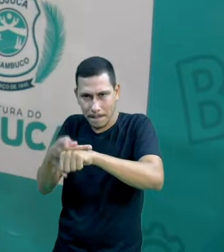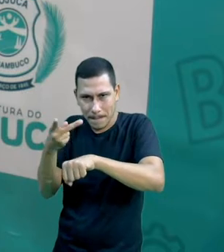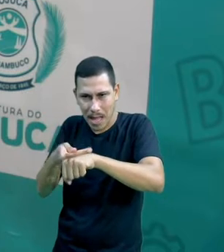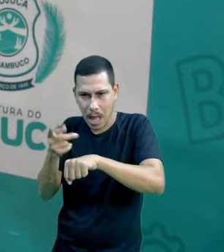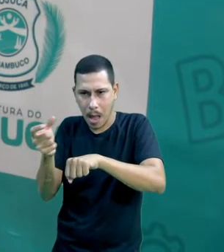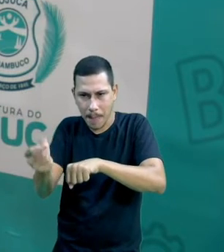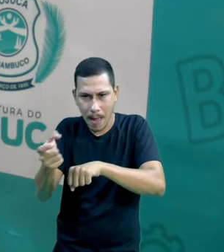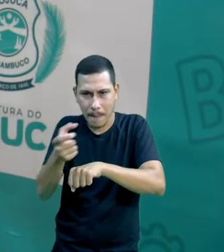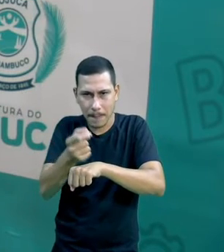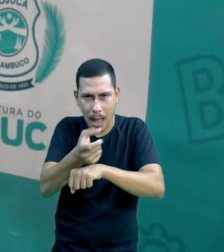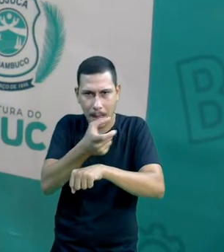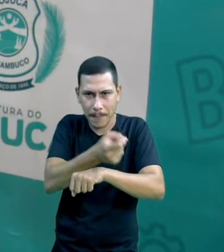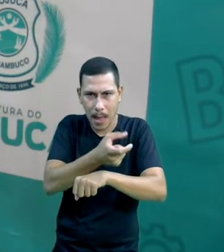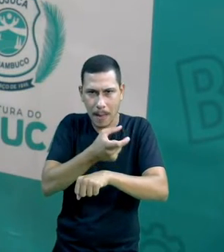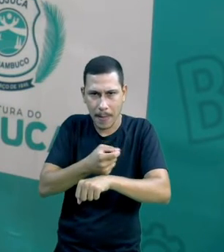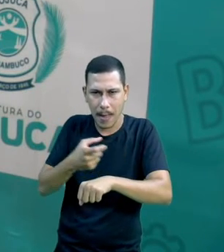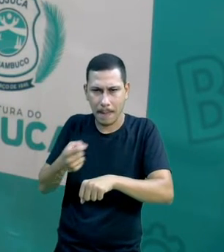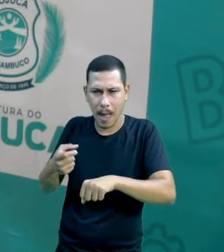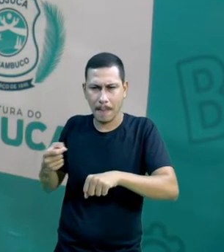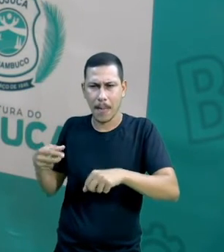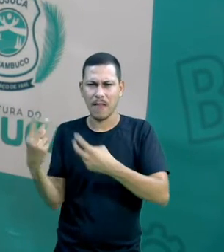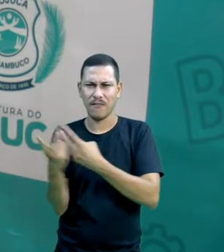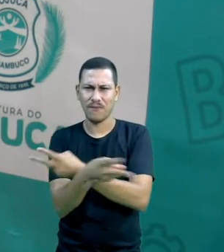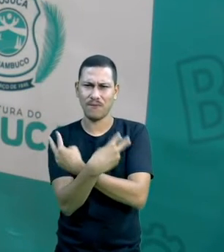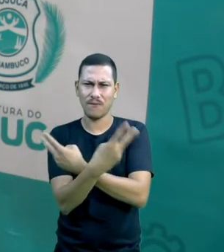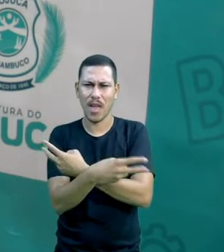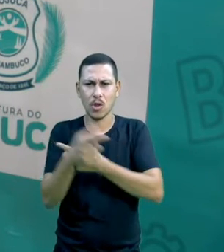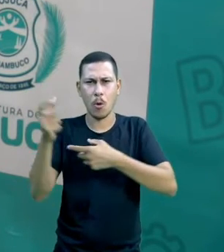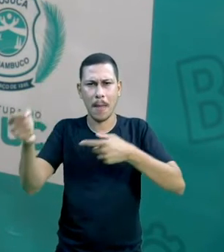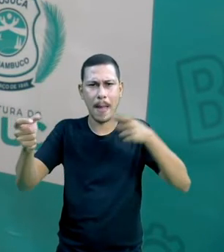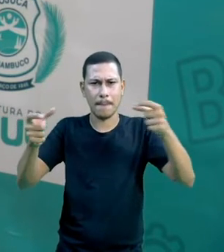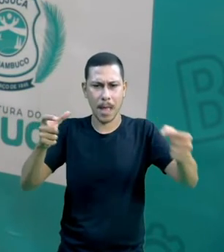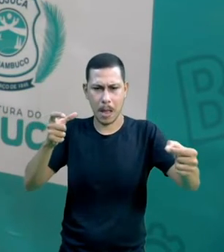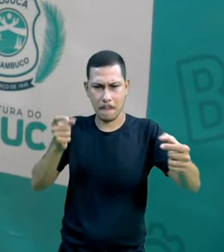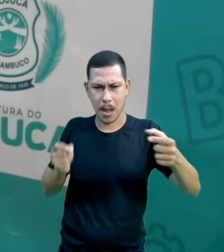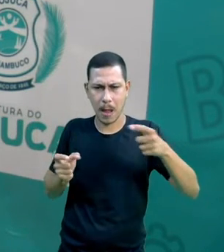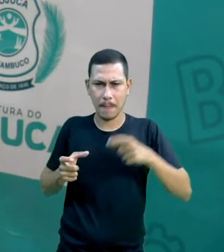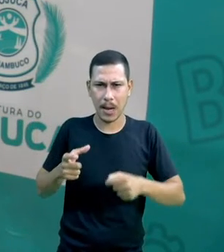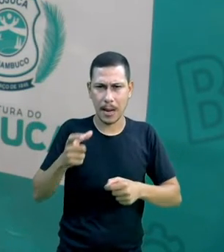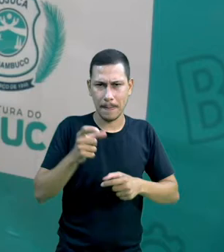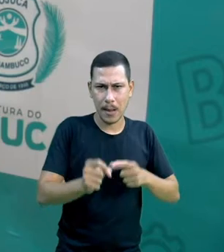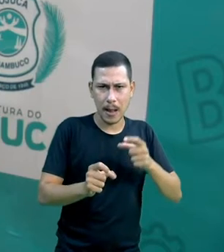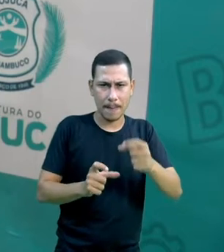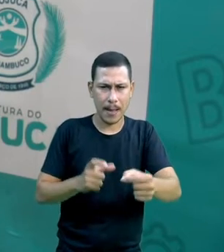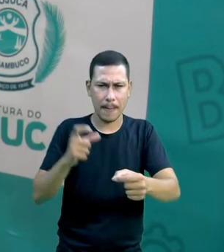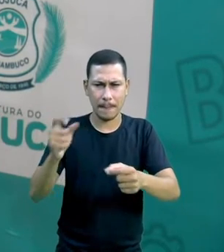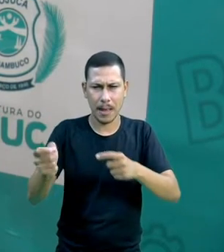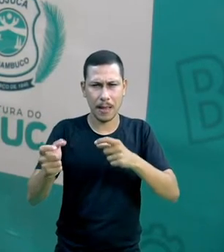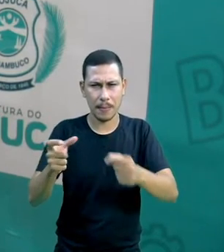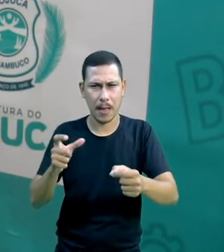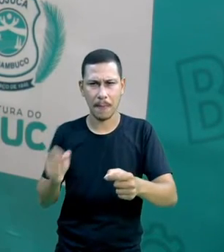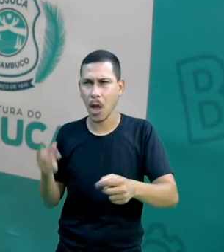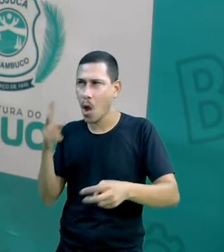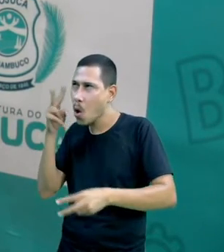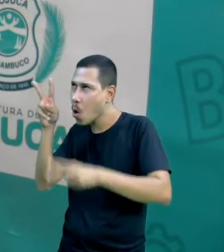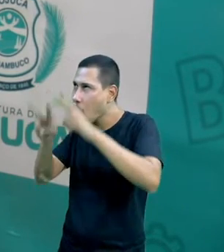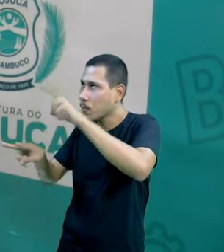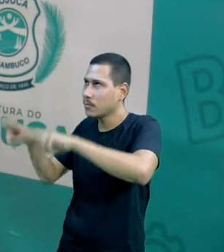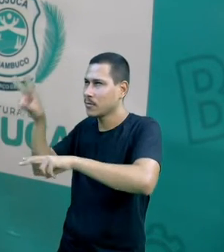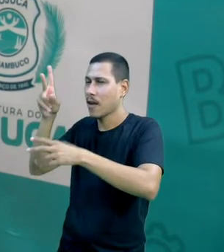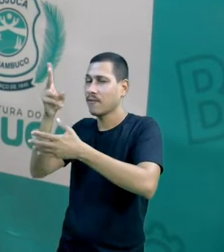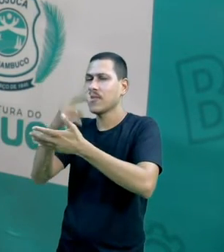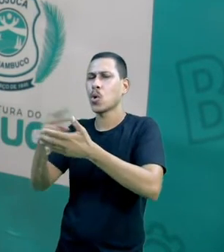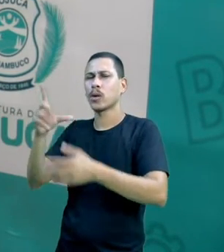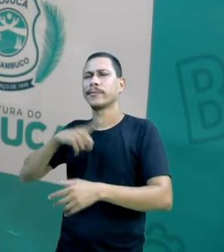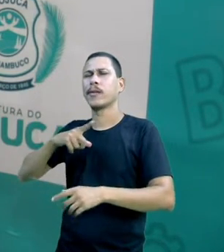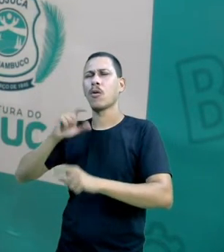são levados pelo vento e vão se acomodando em determinadas regiões. Então, se você observar nessa figura aqui, o que é